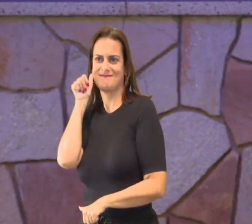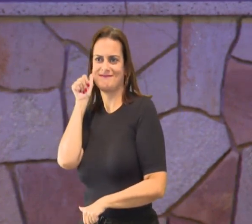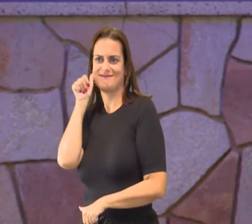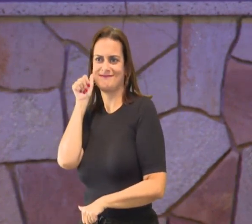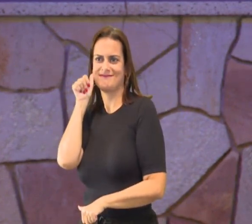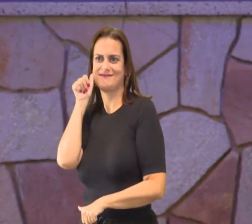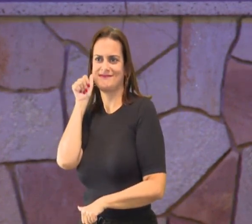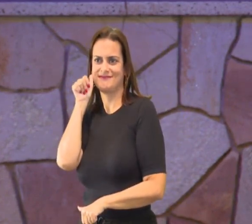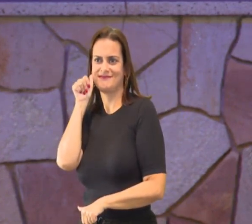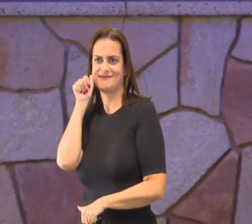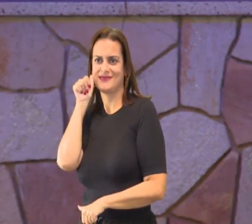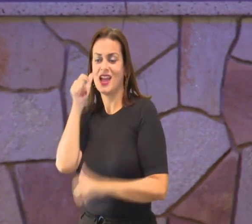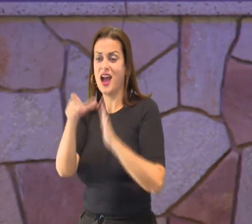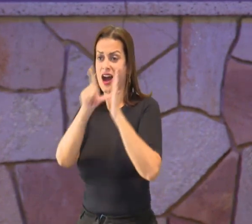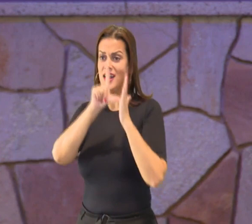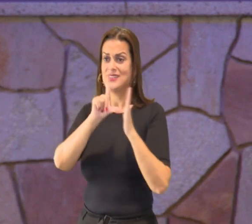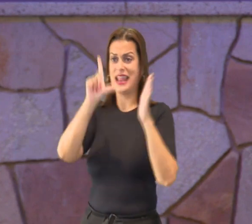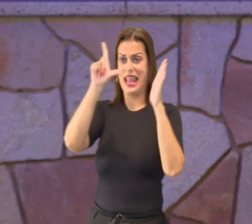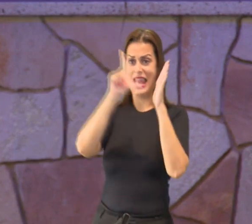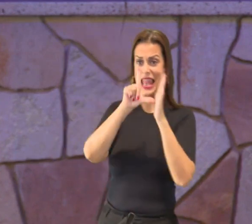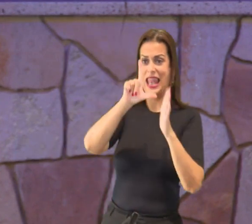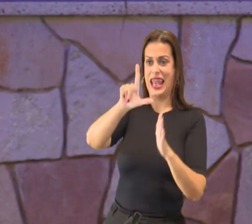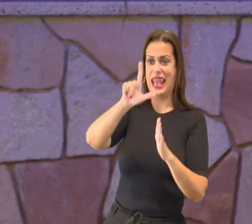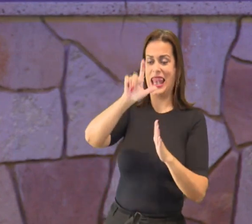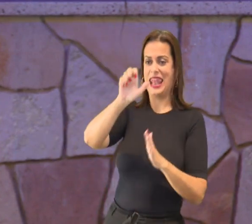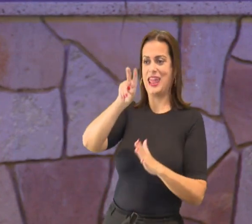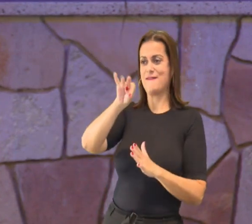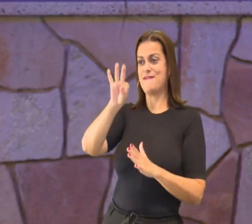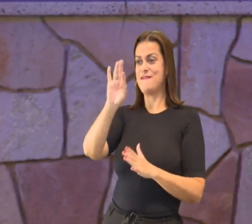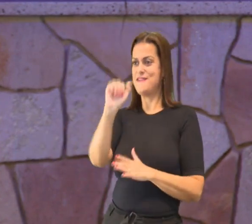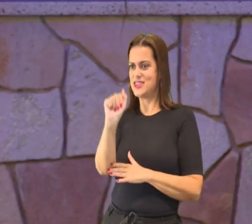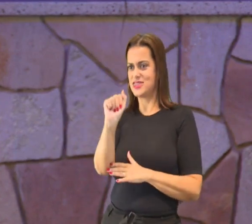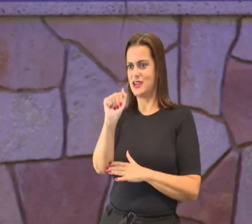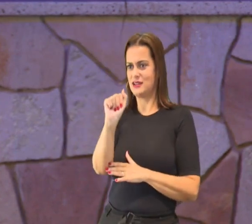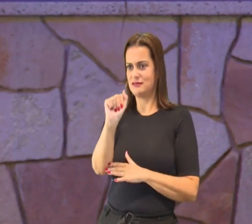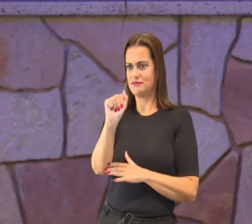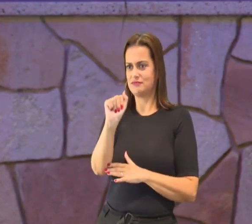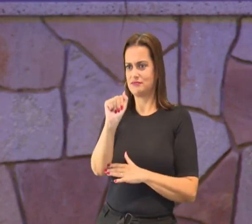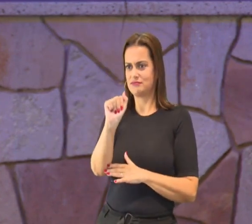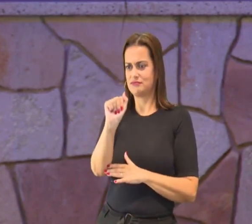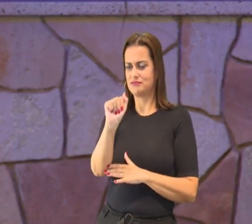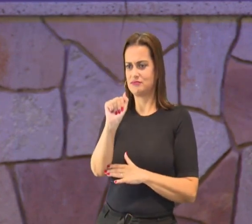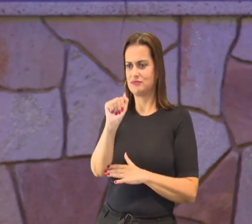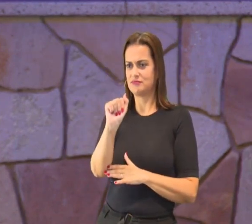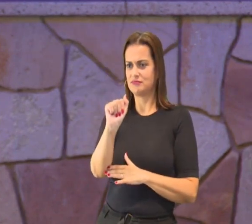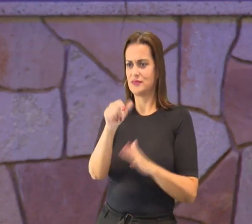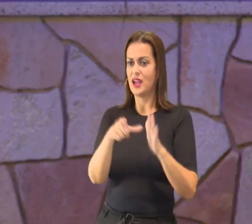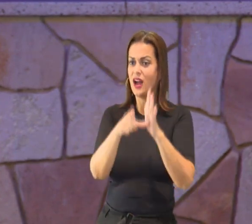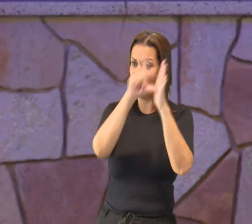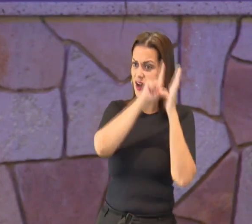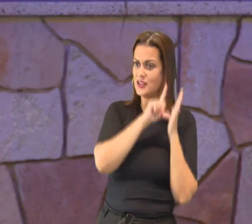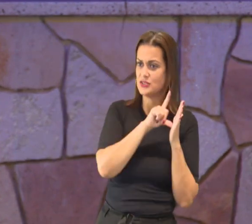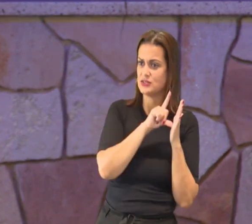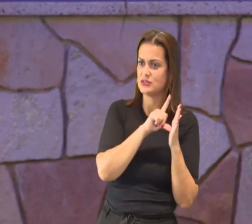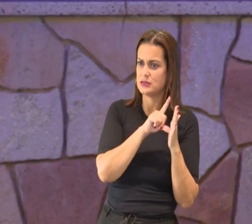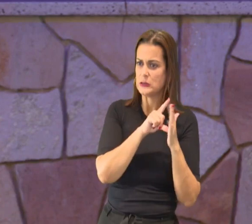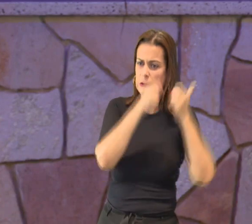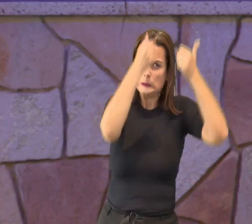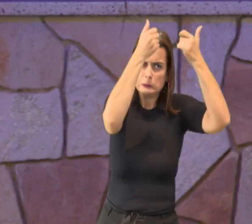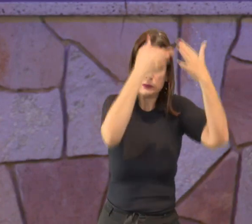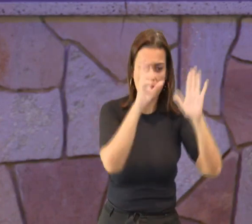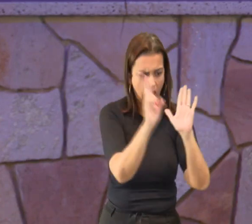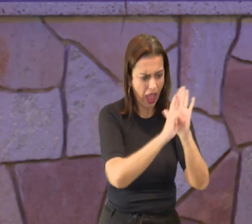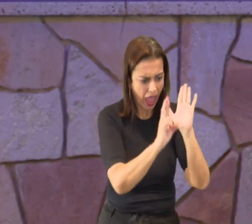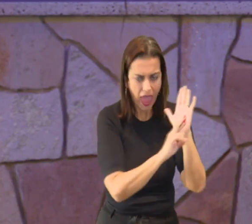estabelecida pelos levitas, descrita no livro de Levítico, neste manual